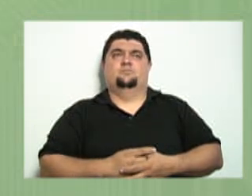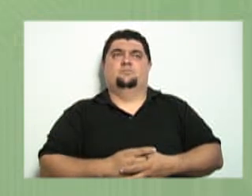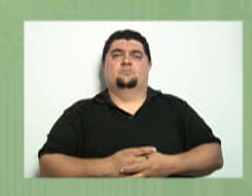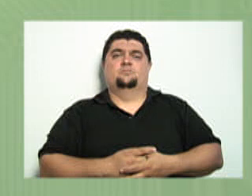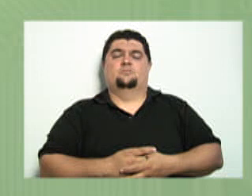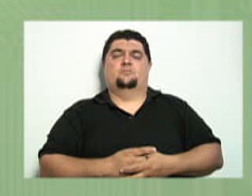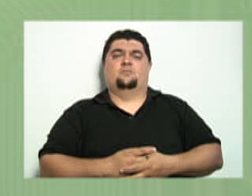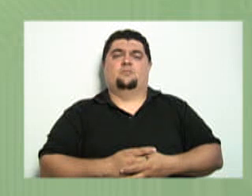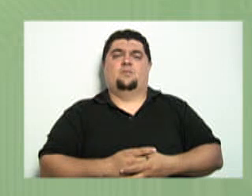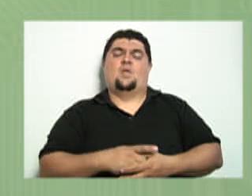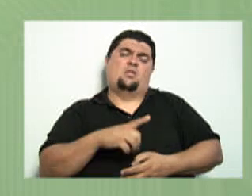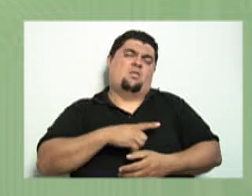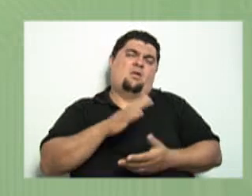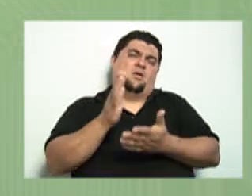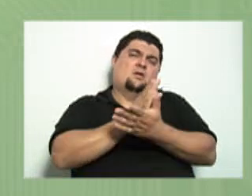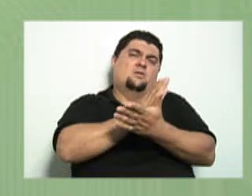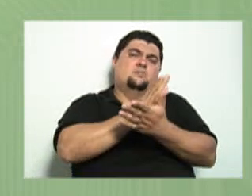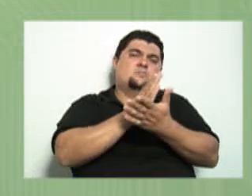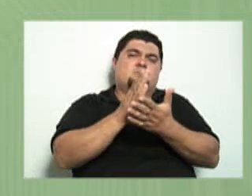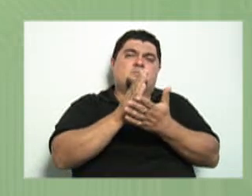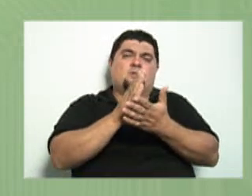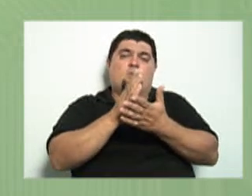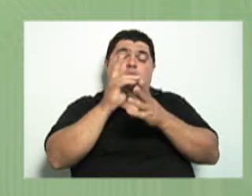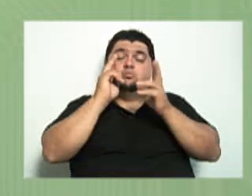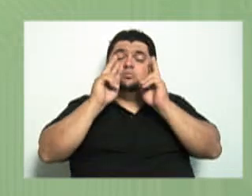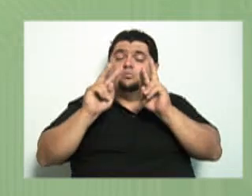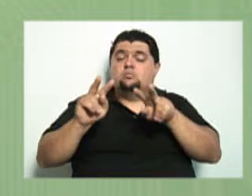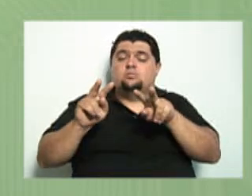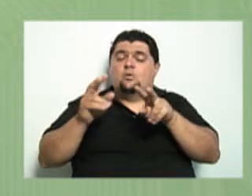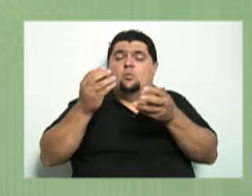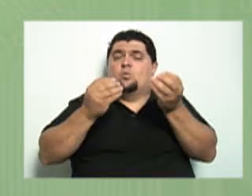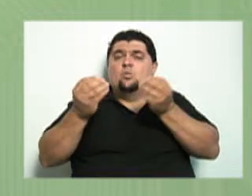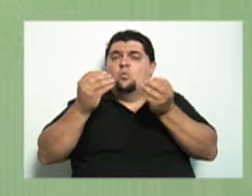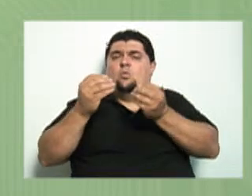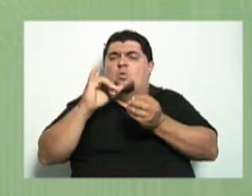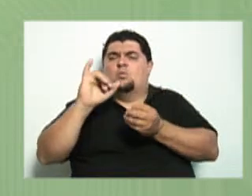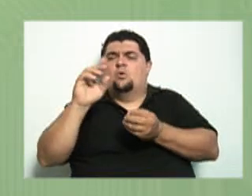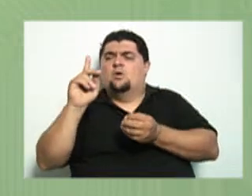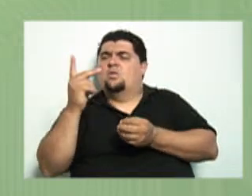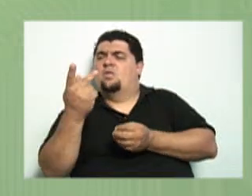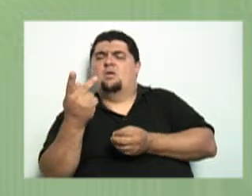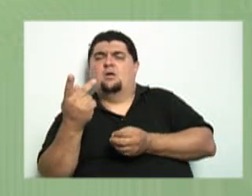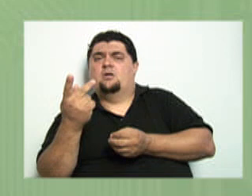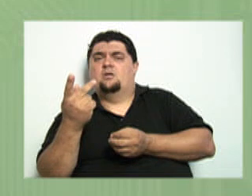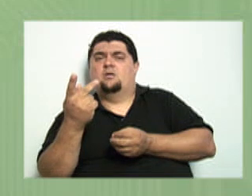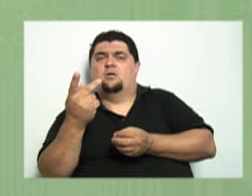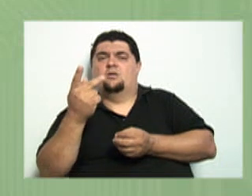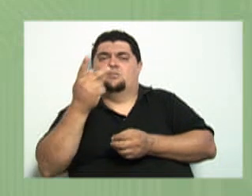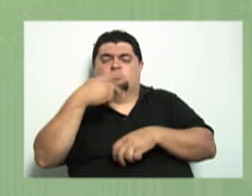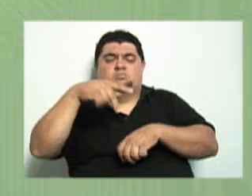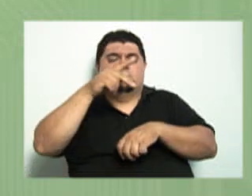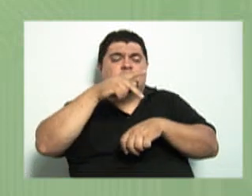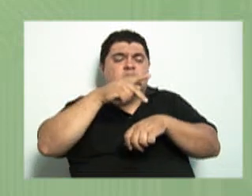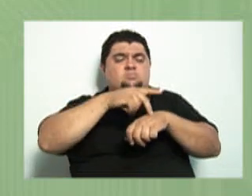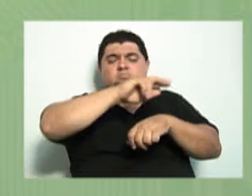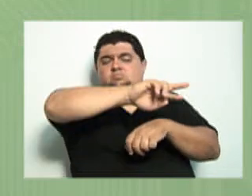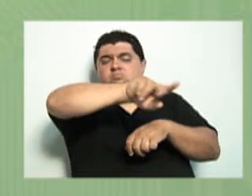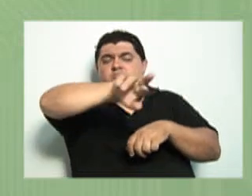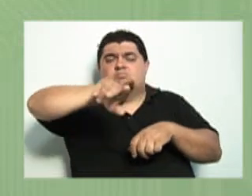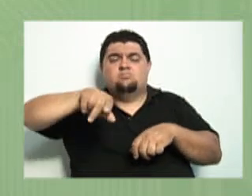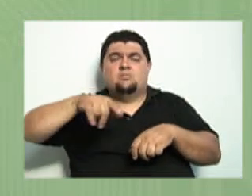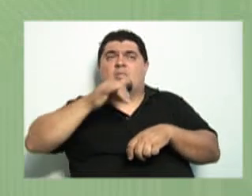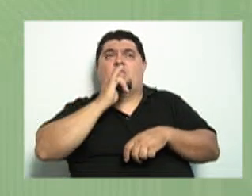Então, a gente vai ter algumas referências de como que é o desenvolvimento humano em diversos momentos.